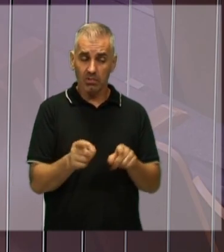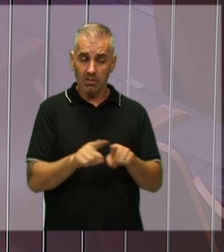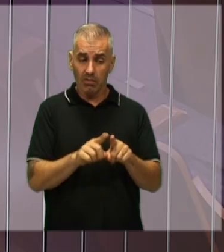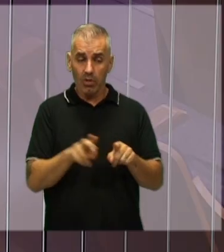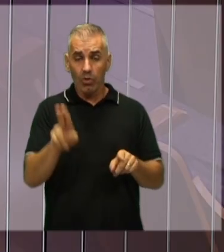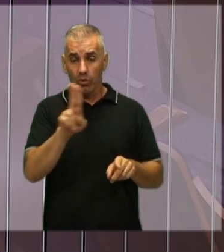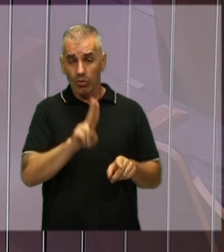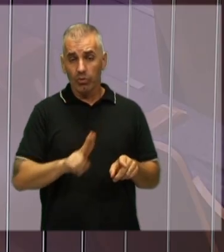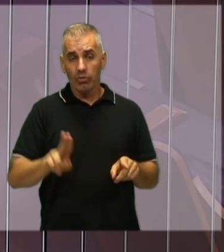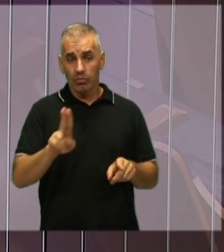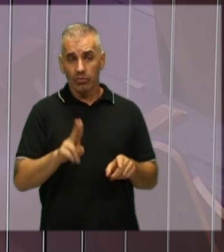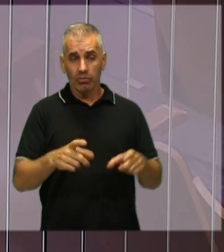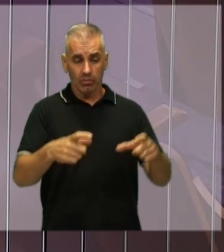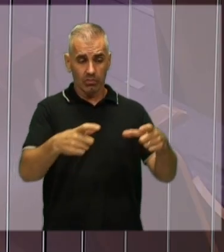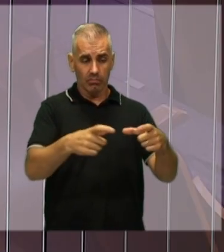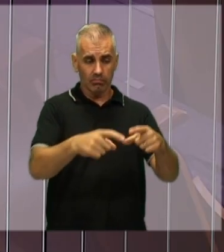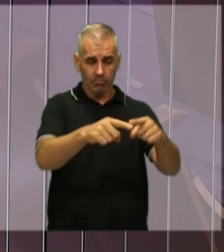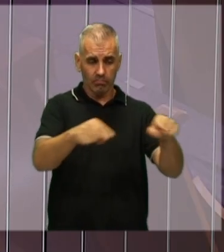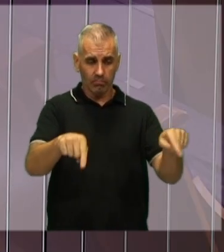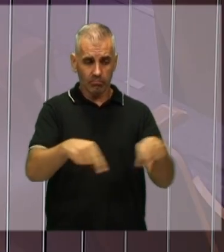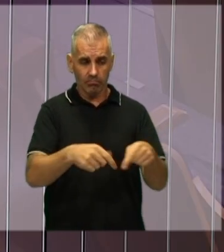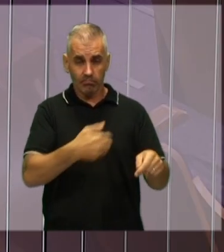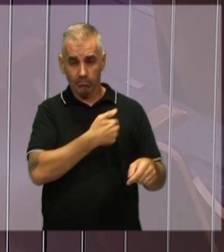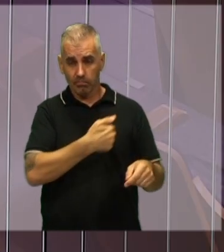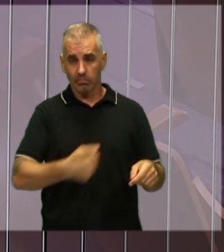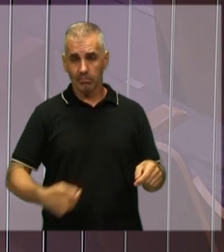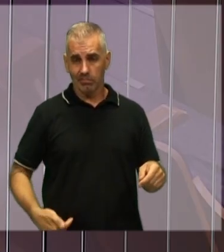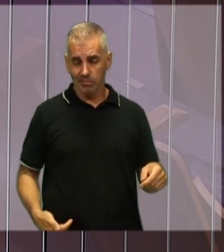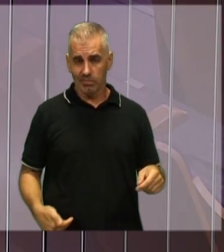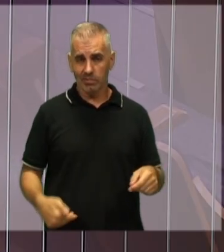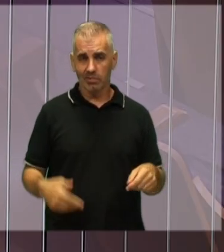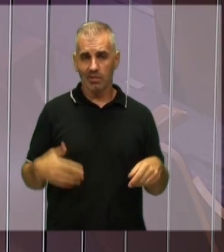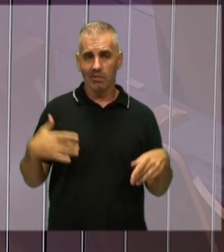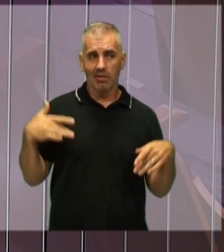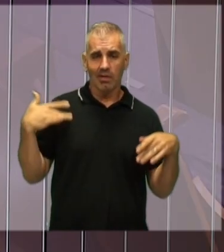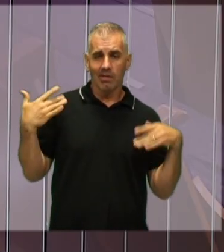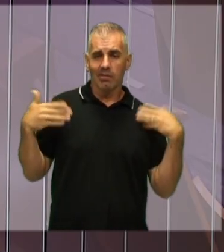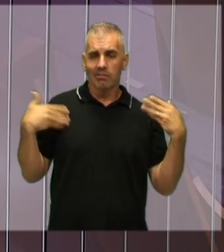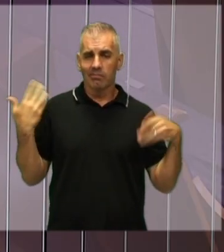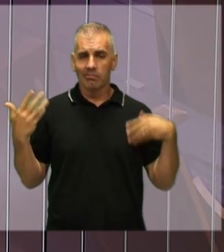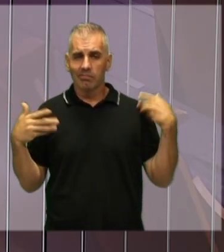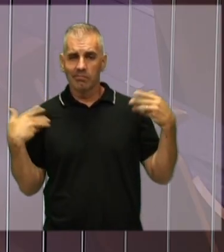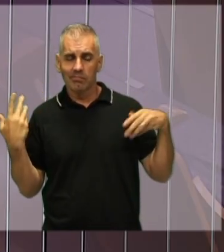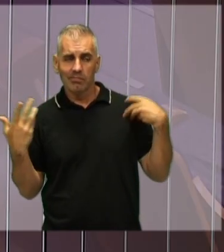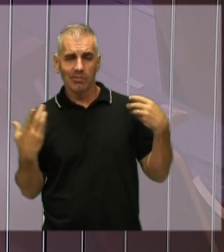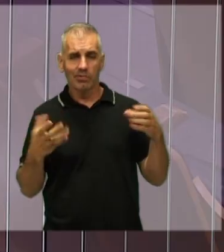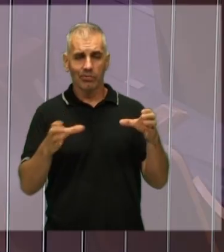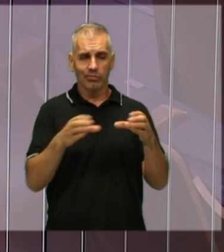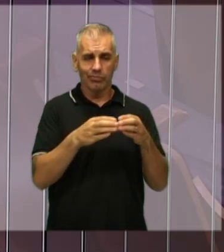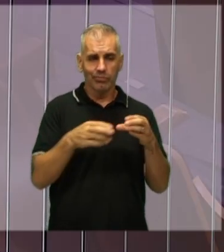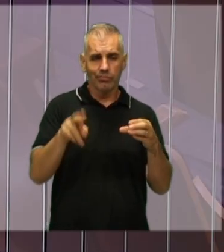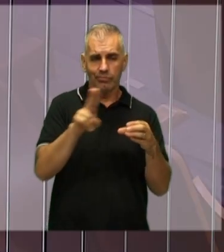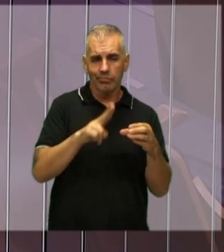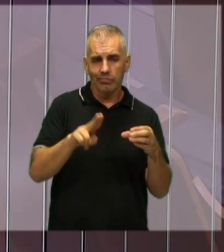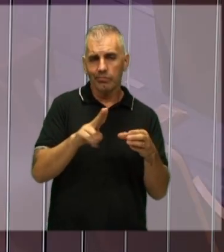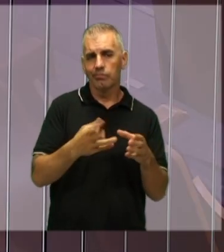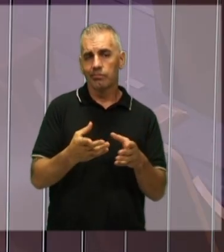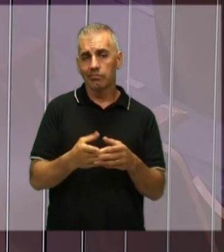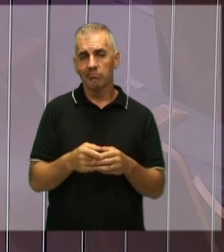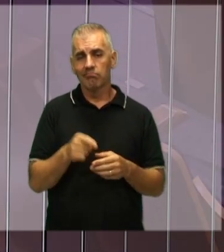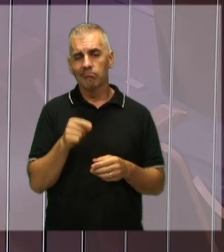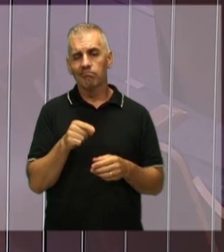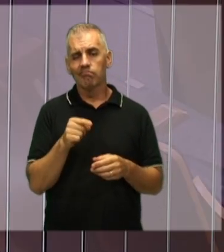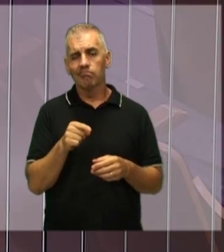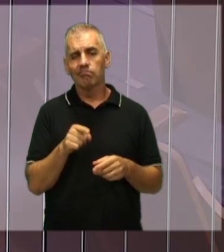que são... Itajaí ainda tem poucos espaços públicos de lazer, de recreação, sim, de uso coletivo. Sim. E isso daí